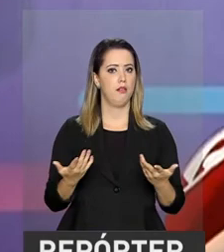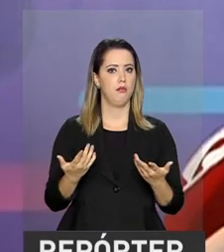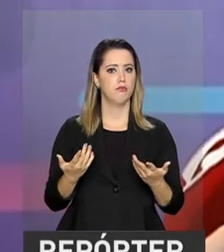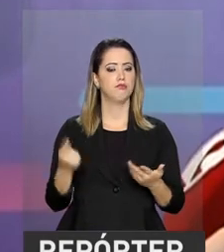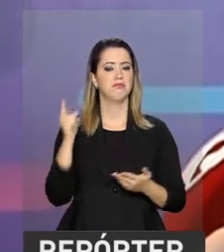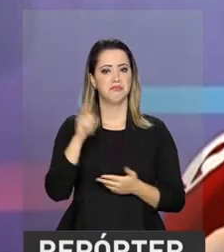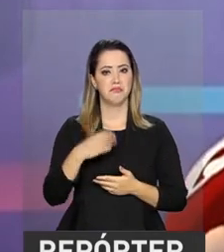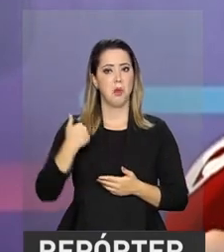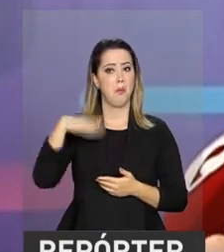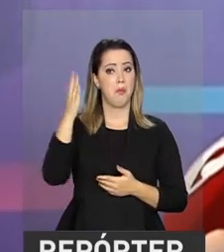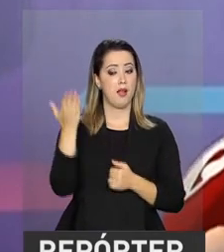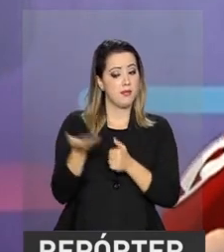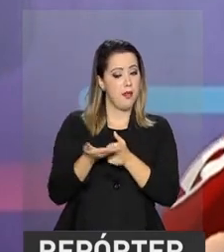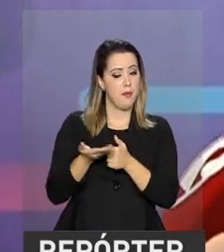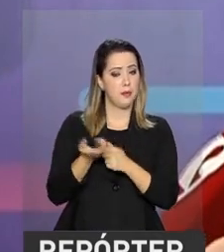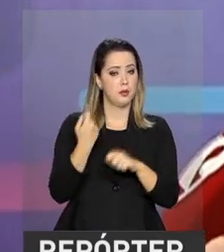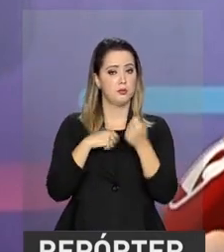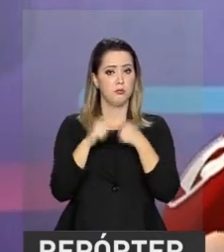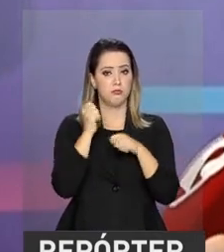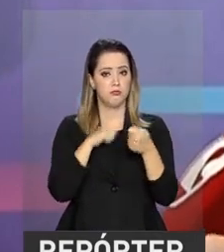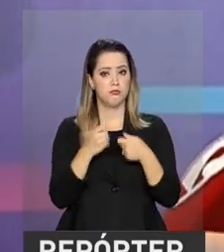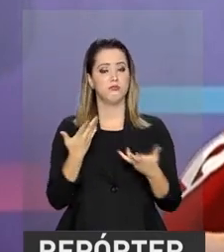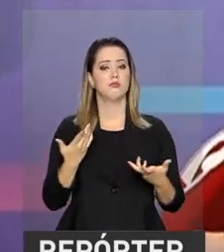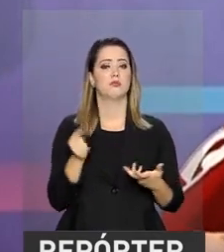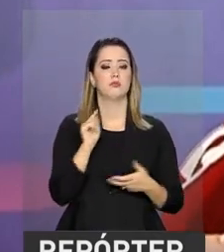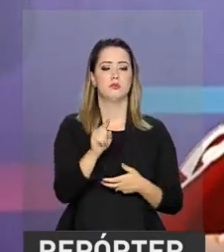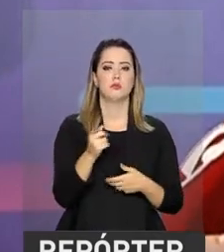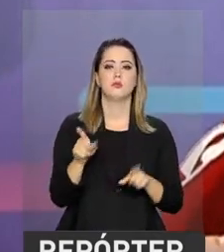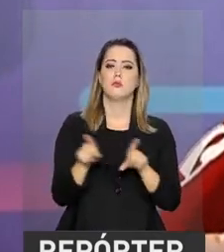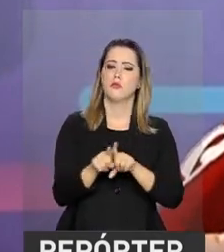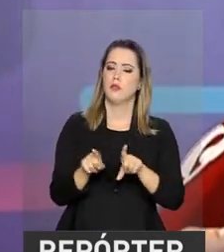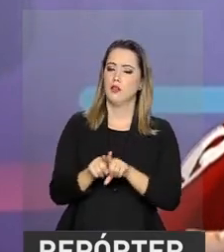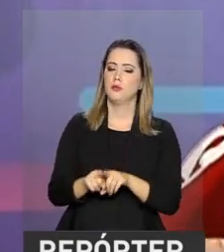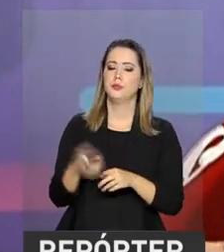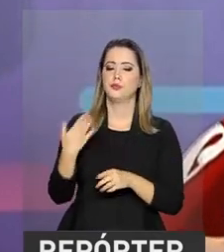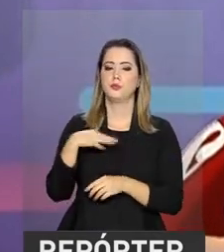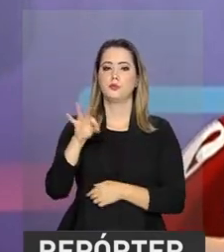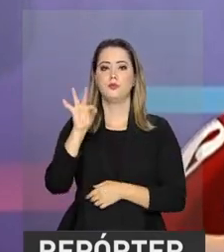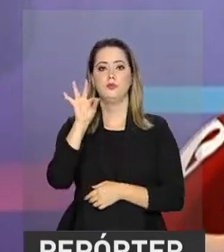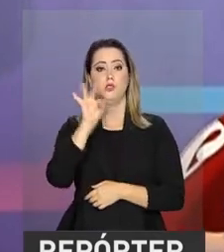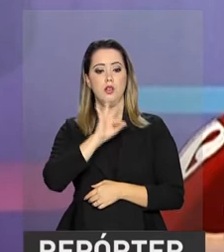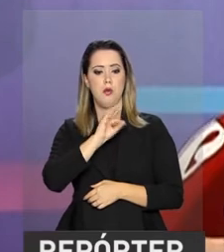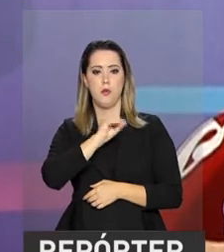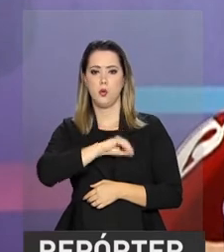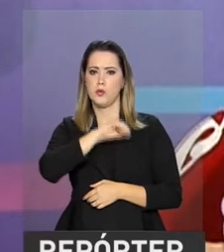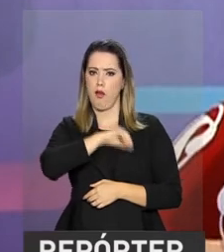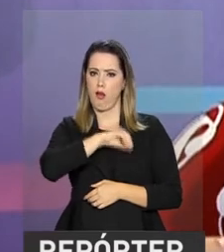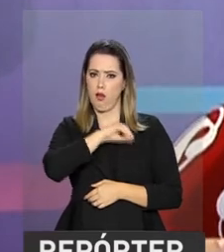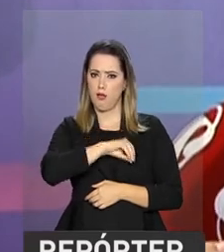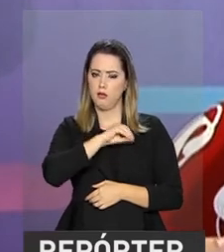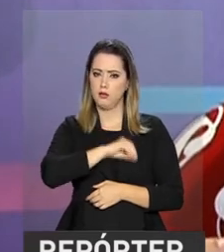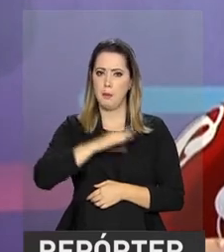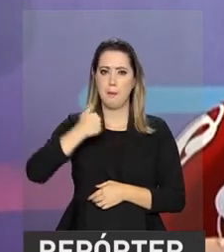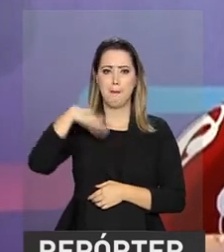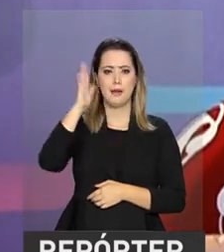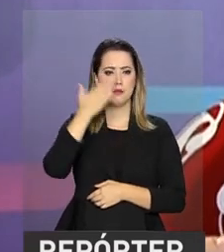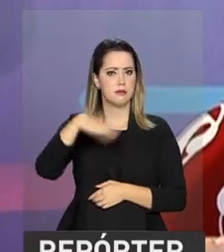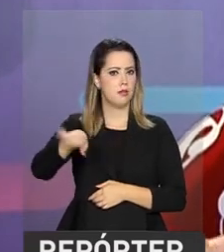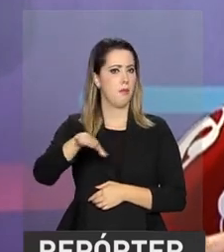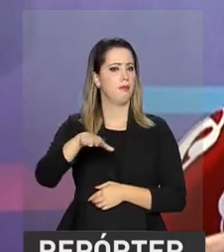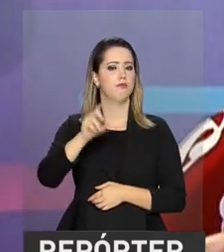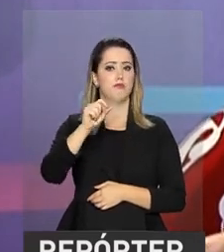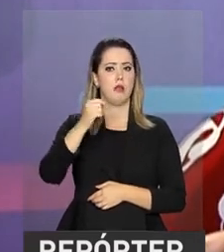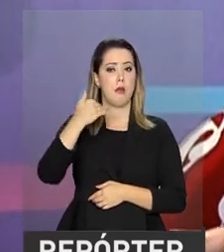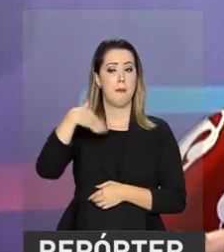brasileira proporcionalmente ao investimento e também é têm salários que correspondem a mais do que a média dos salários